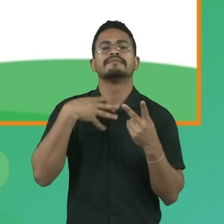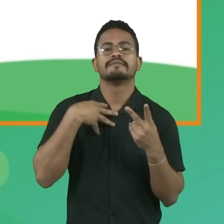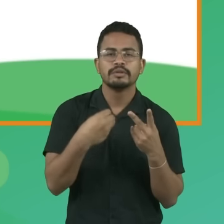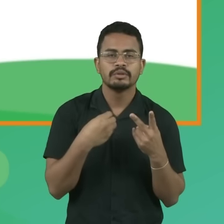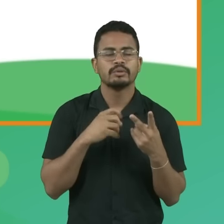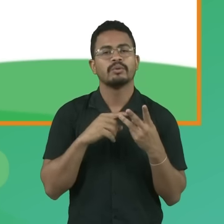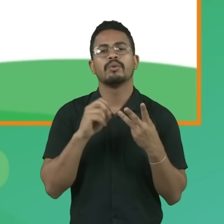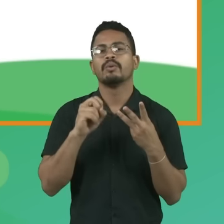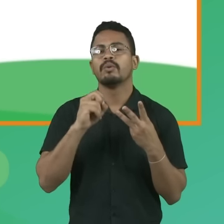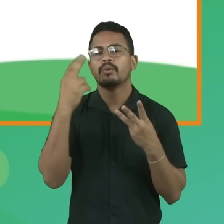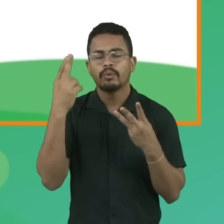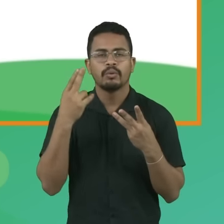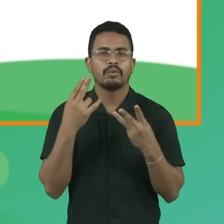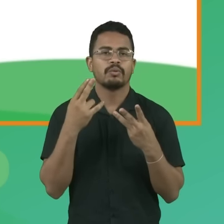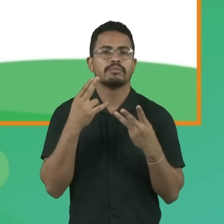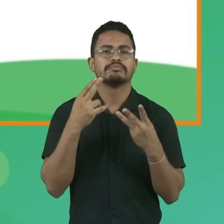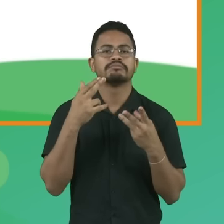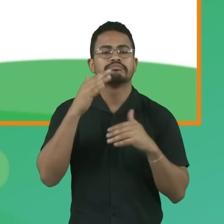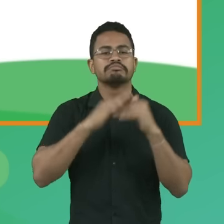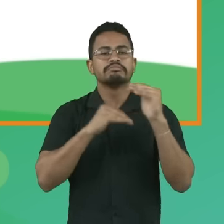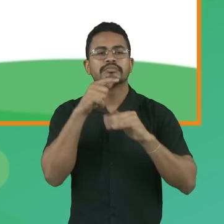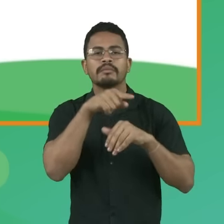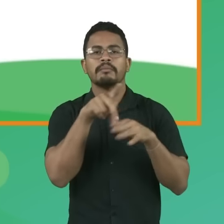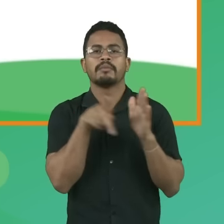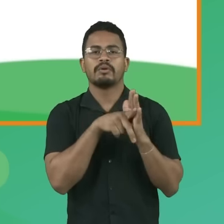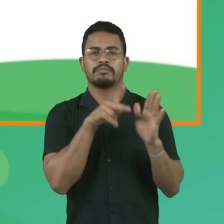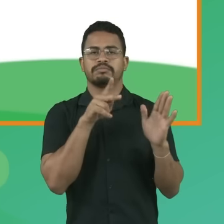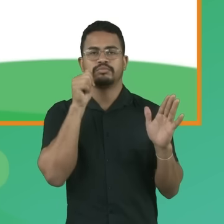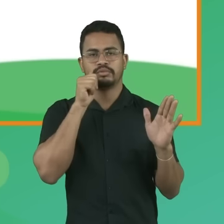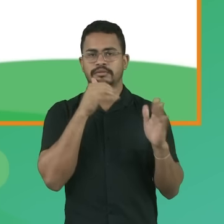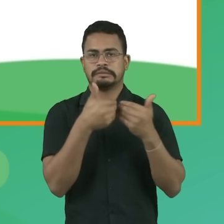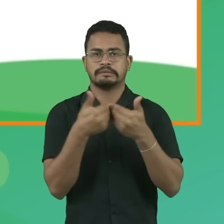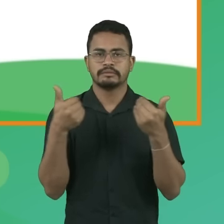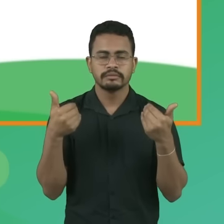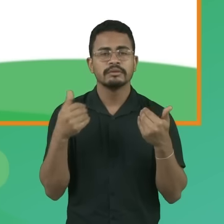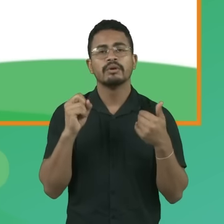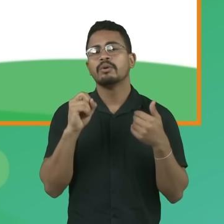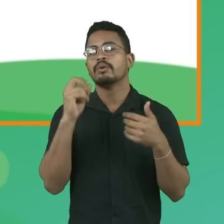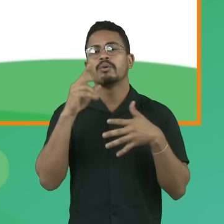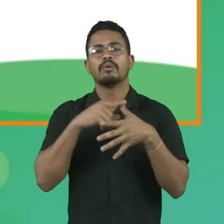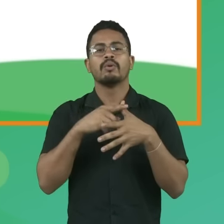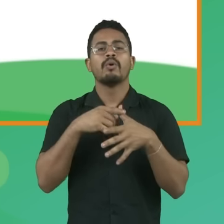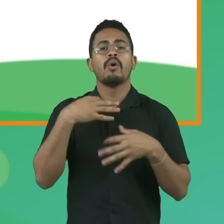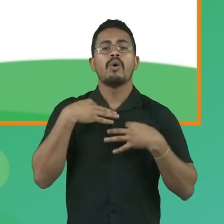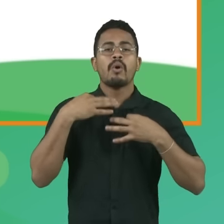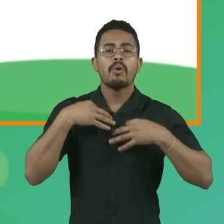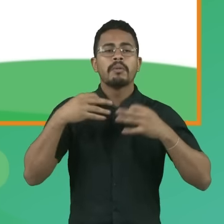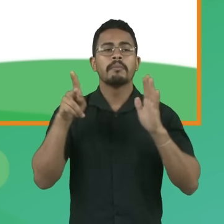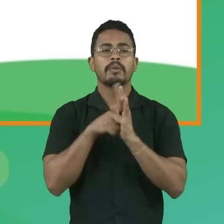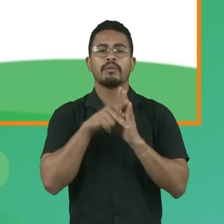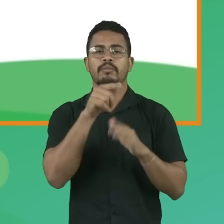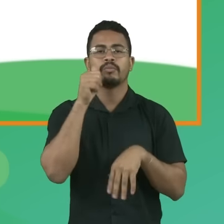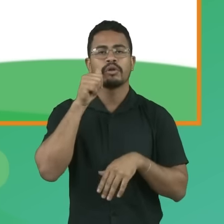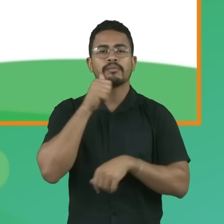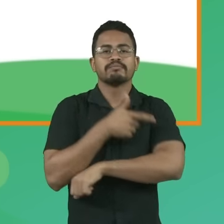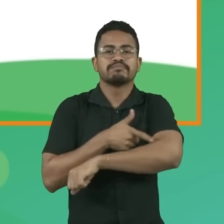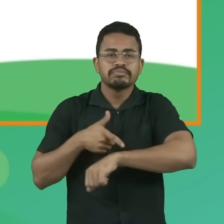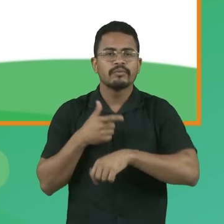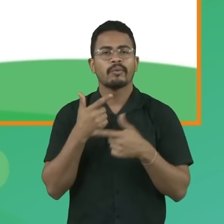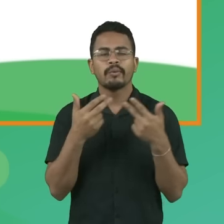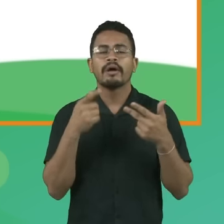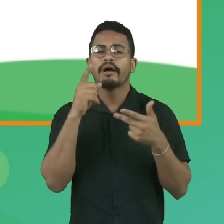ela tem determinadas profissões que ela pode seguir, determinados tipos de roupas que ela deve vestir. Então, tudo isso é algo